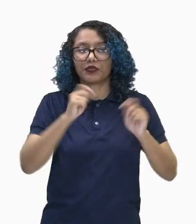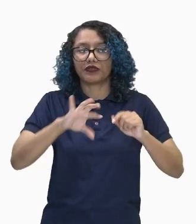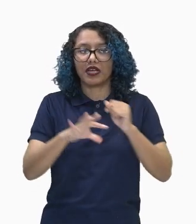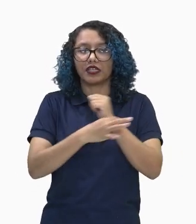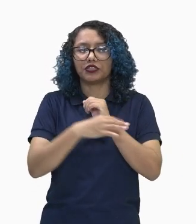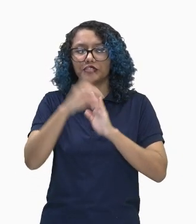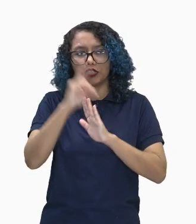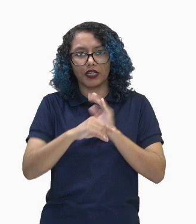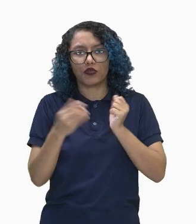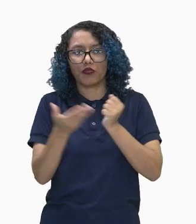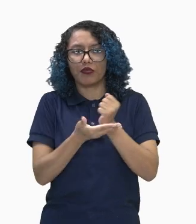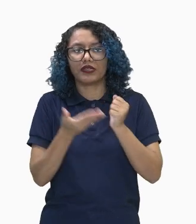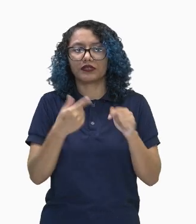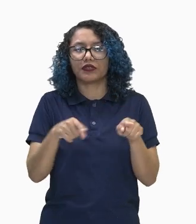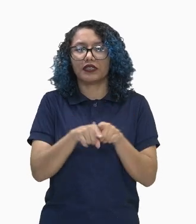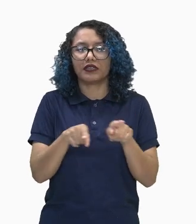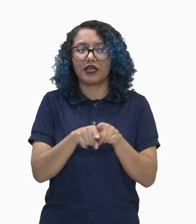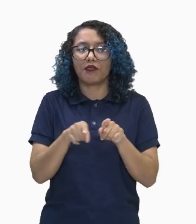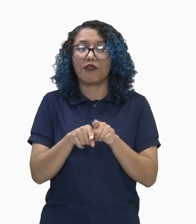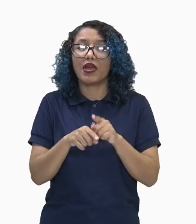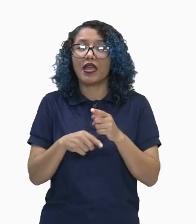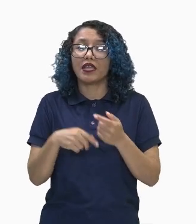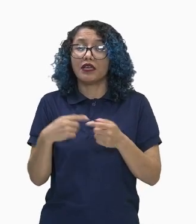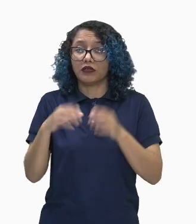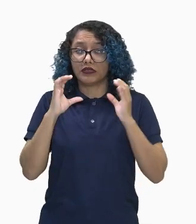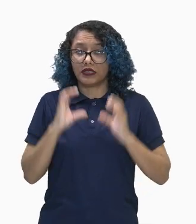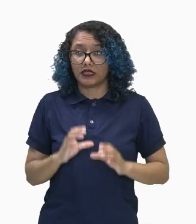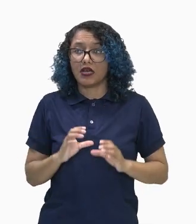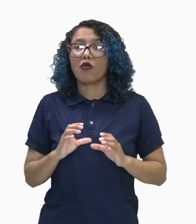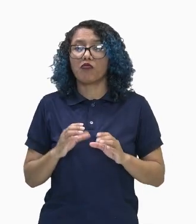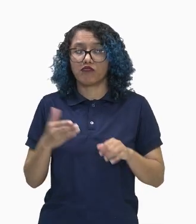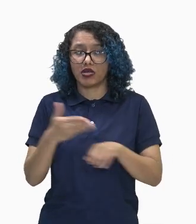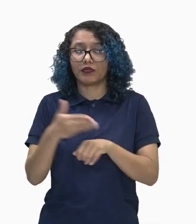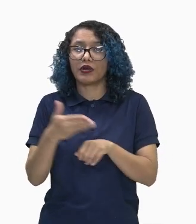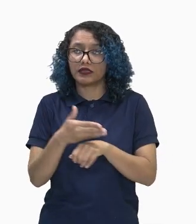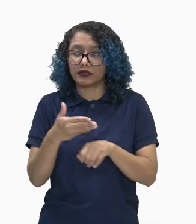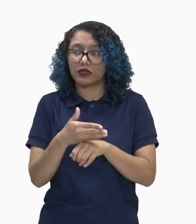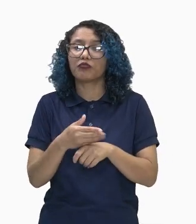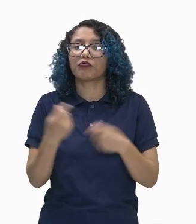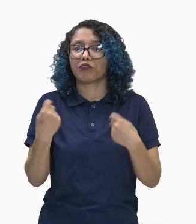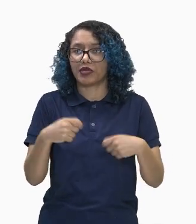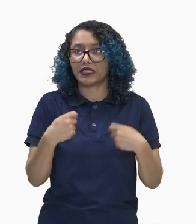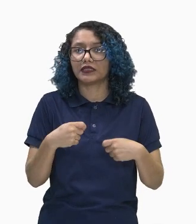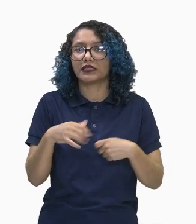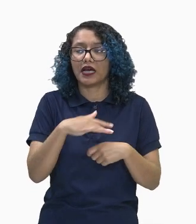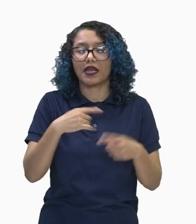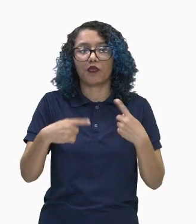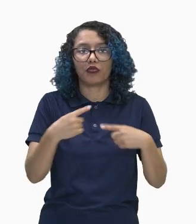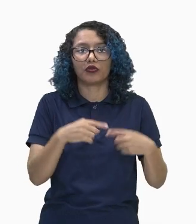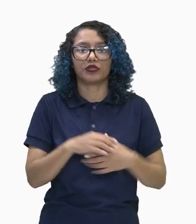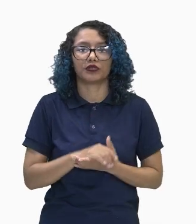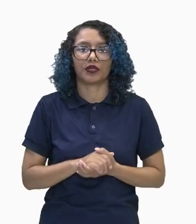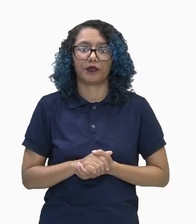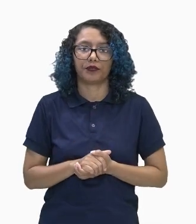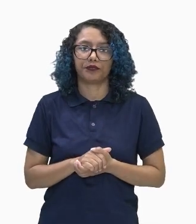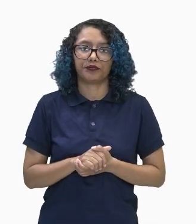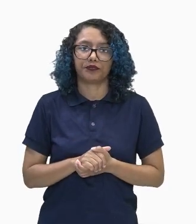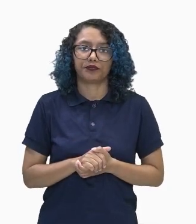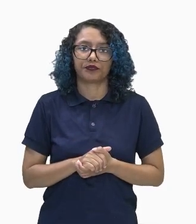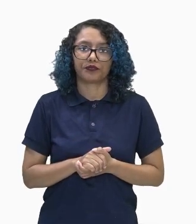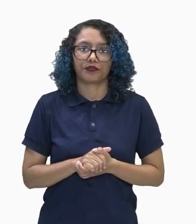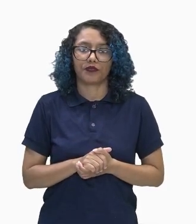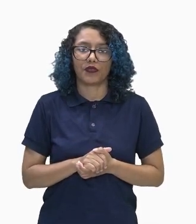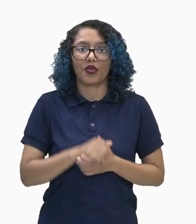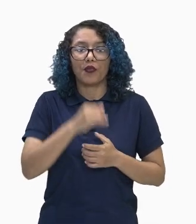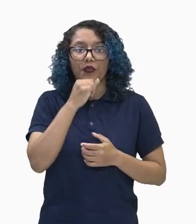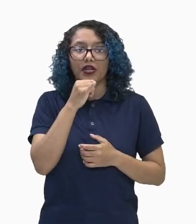e a participação política dos cidadãos. Os principais teóricos dessa teoria, nós temos aí Jürgen